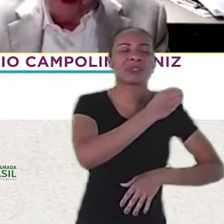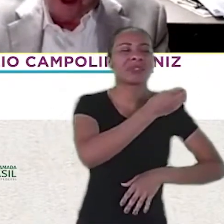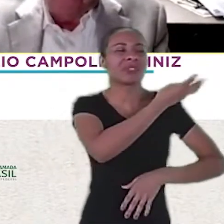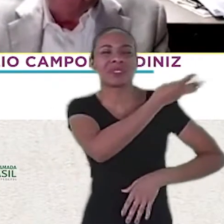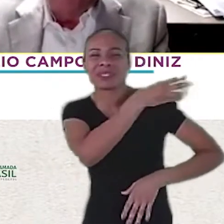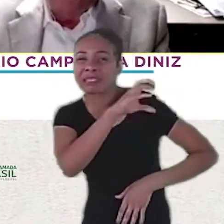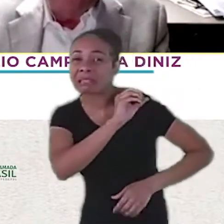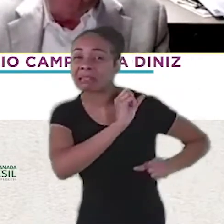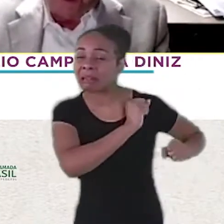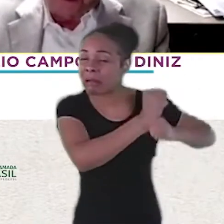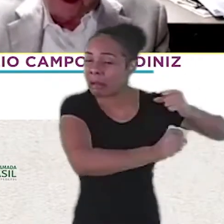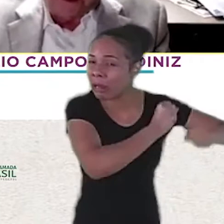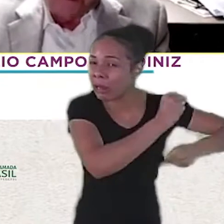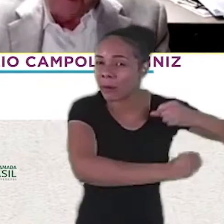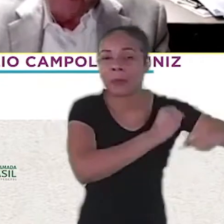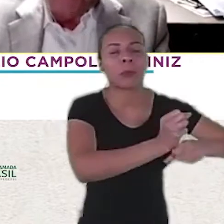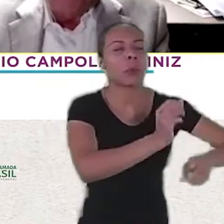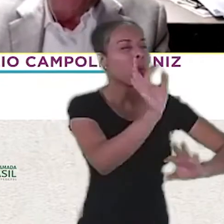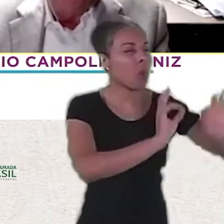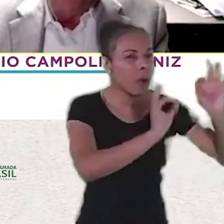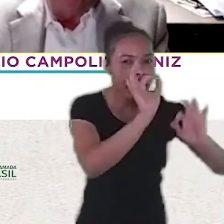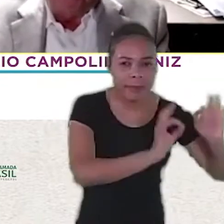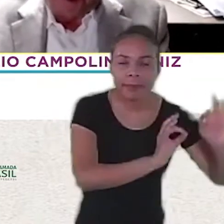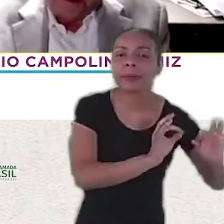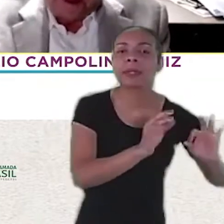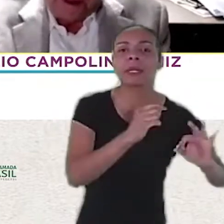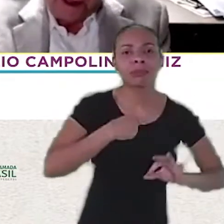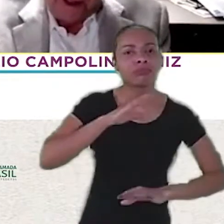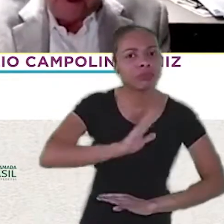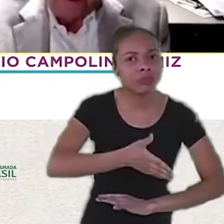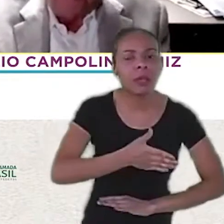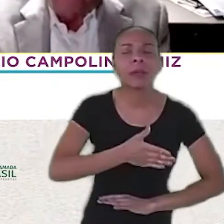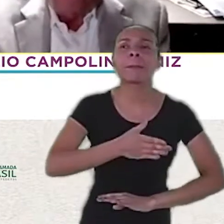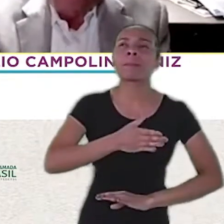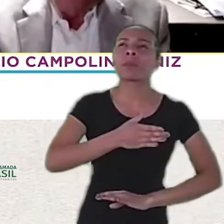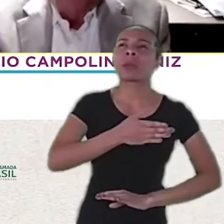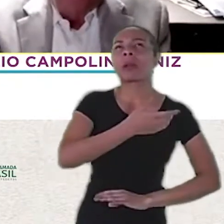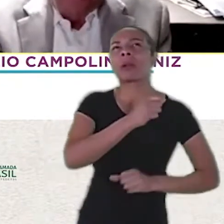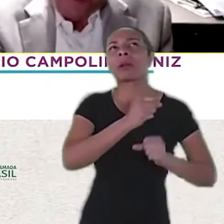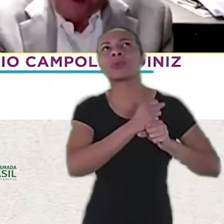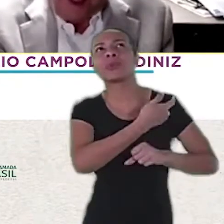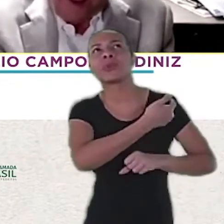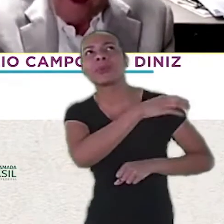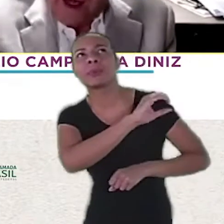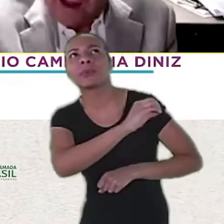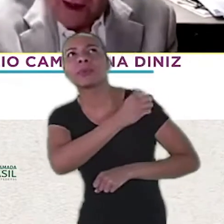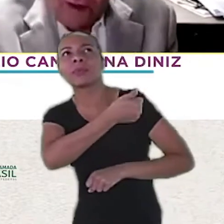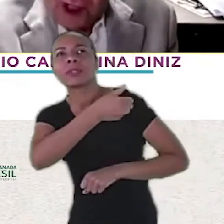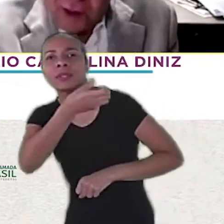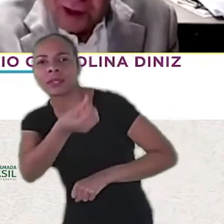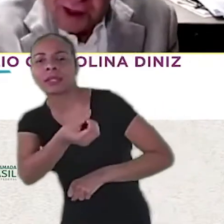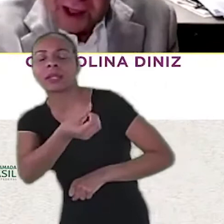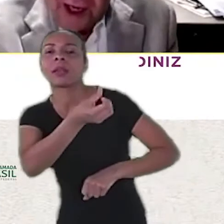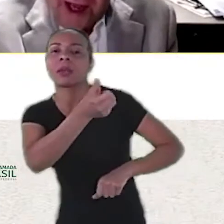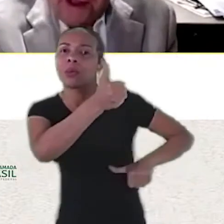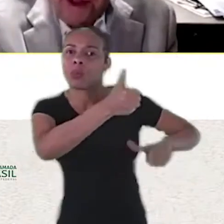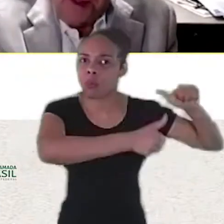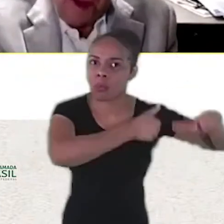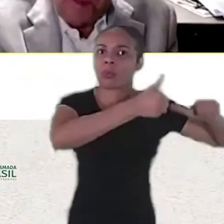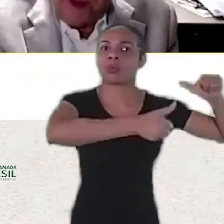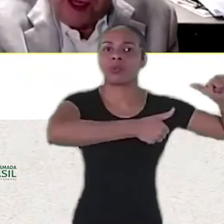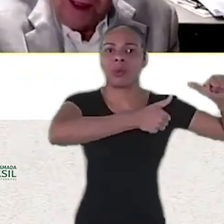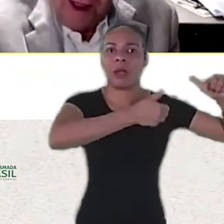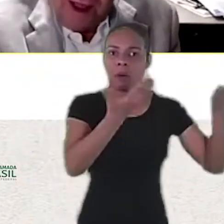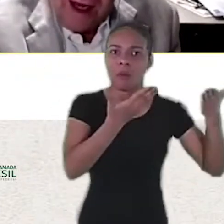Plano Quinquenal, que foi lançado em 2015. Em 2016 ele foi desdobrado para toda a coisa da